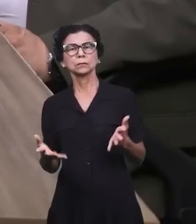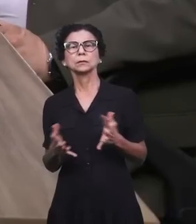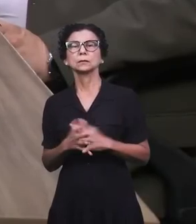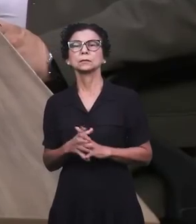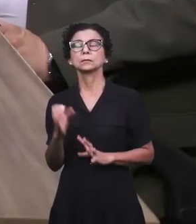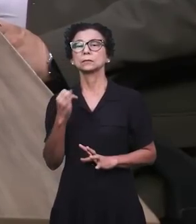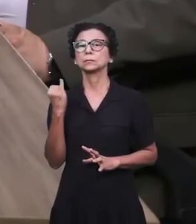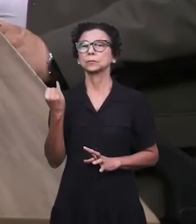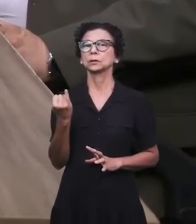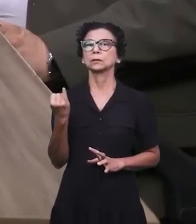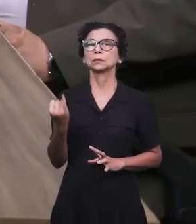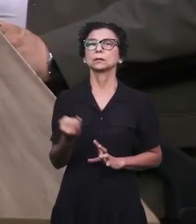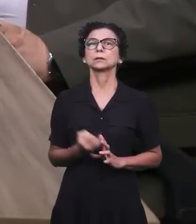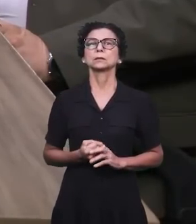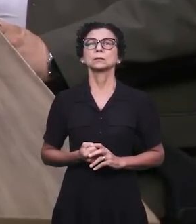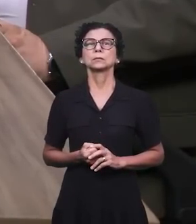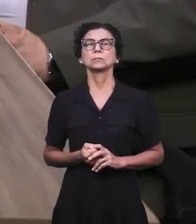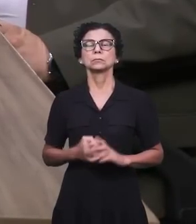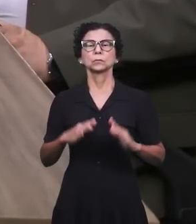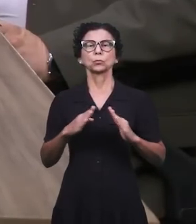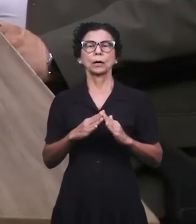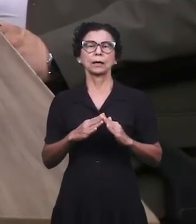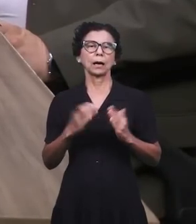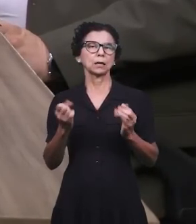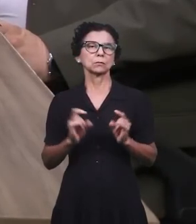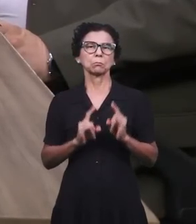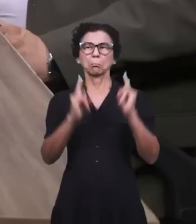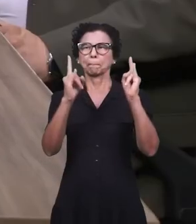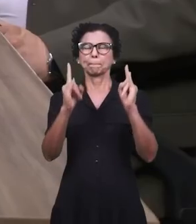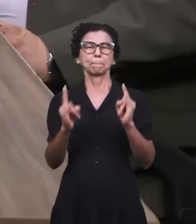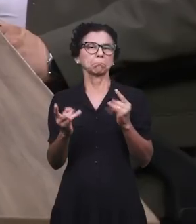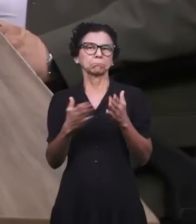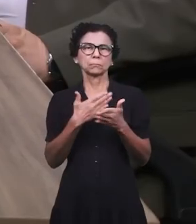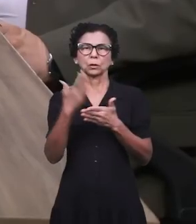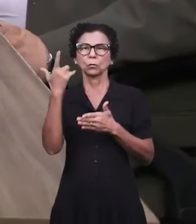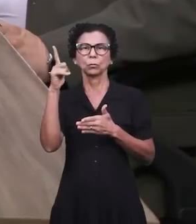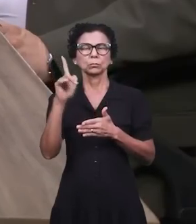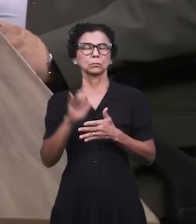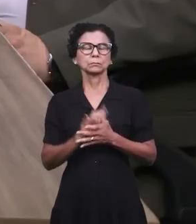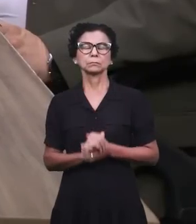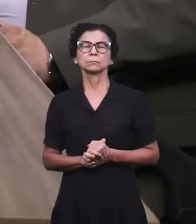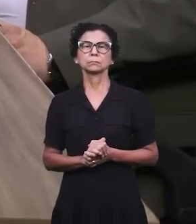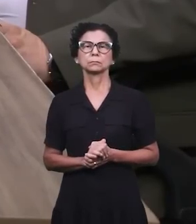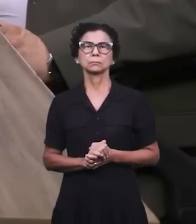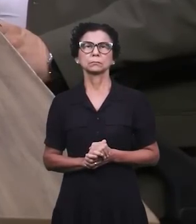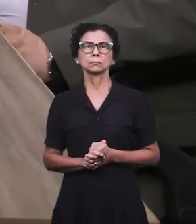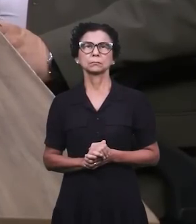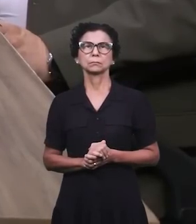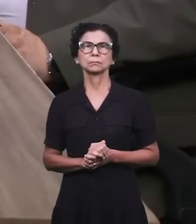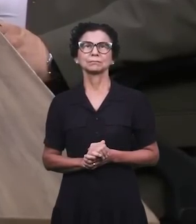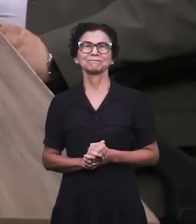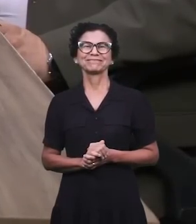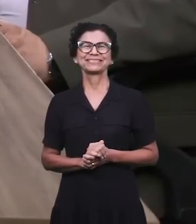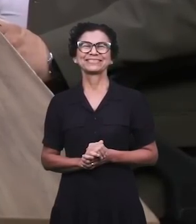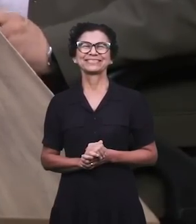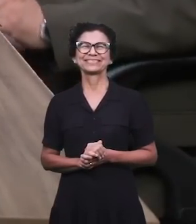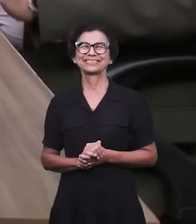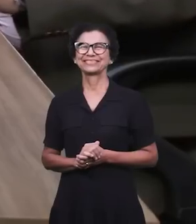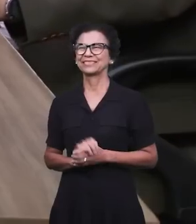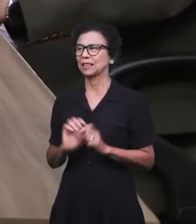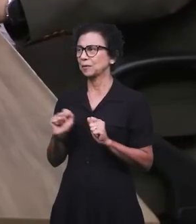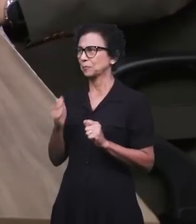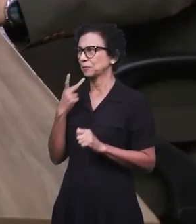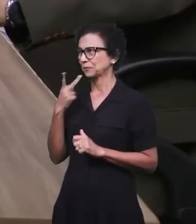né, o patrimônio, a edificação, para que ela tenha uma boa vida útil, né? Eu vou deixar os pastores falarem na parte